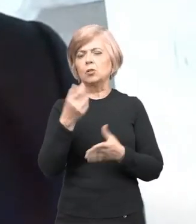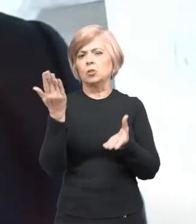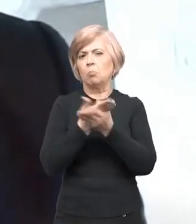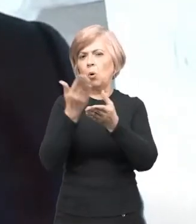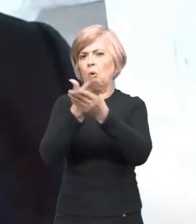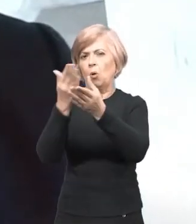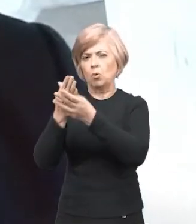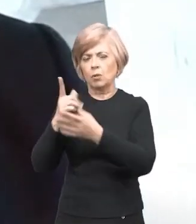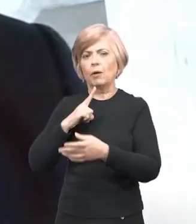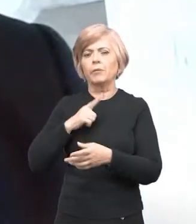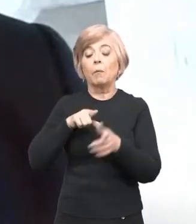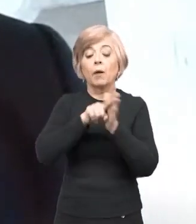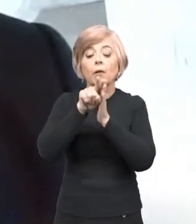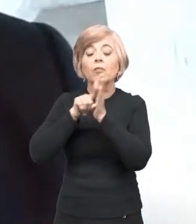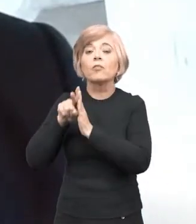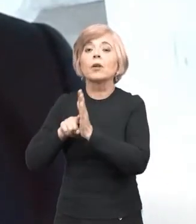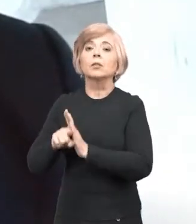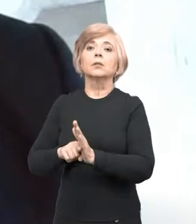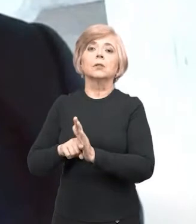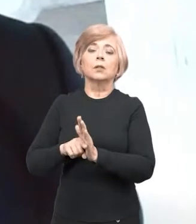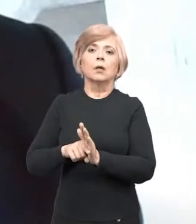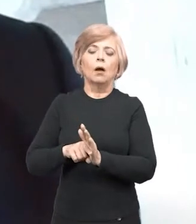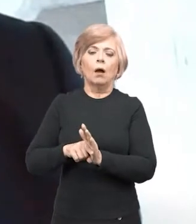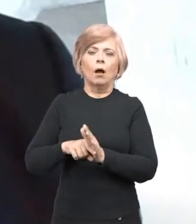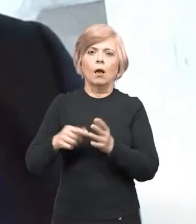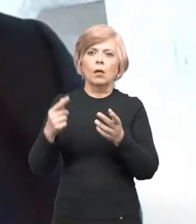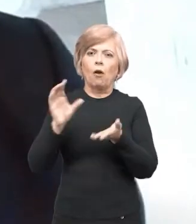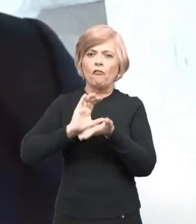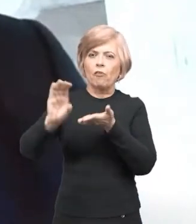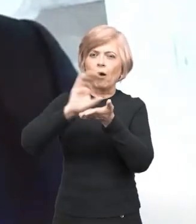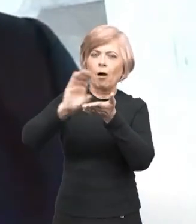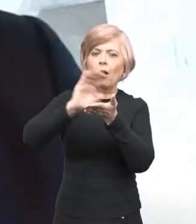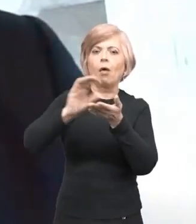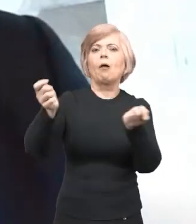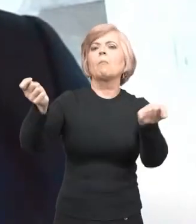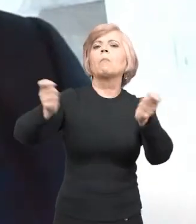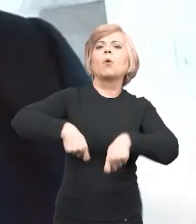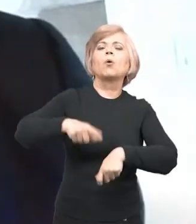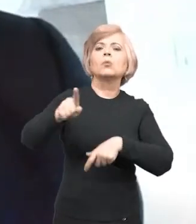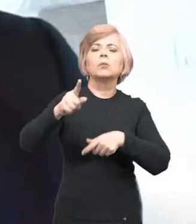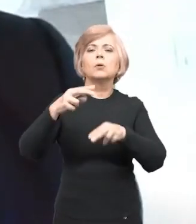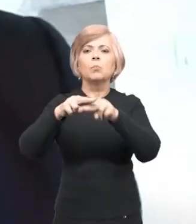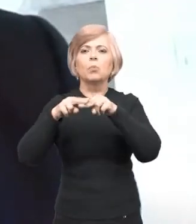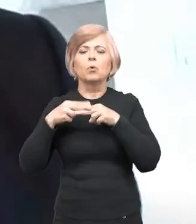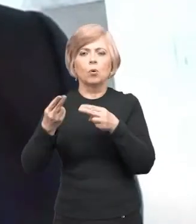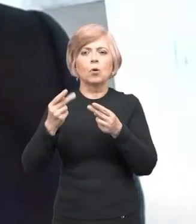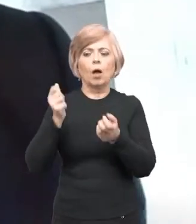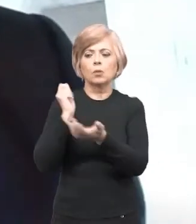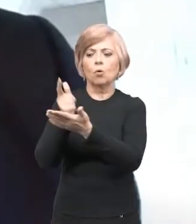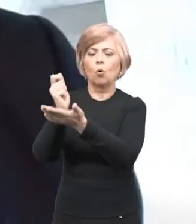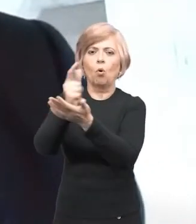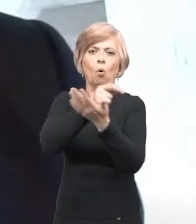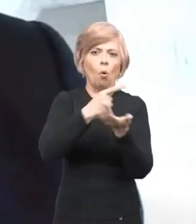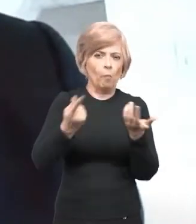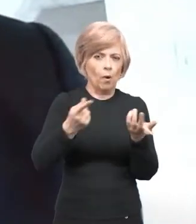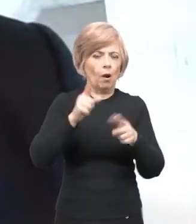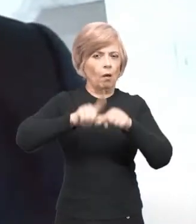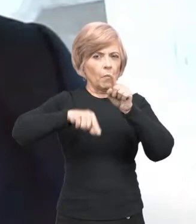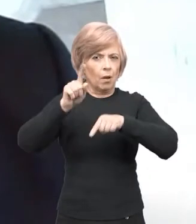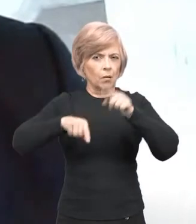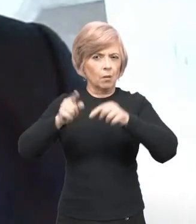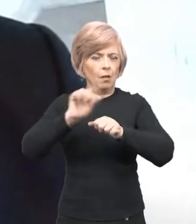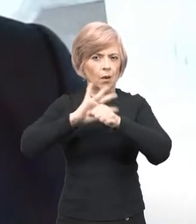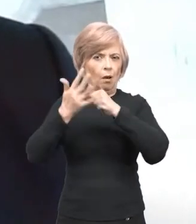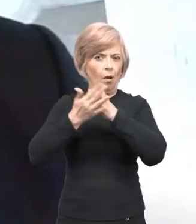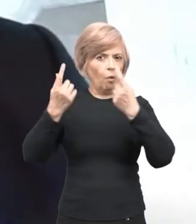né, para investigar desvios, possíveis desvios decorrentes da malversação do dinheiro público